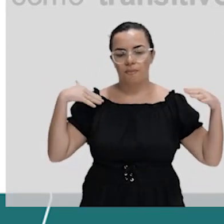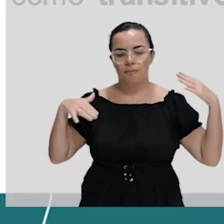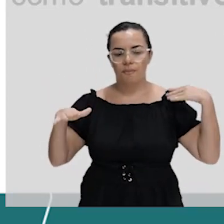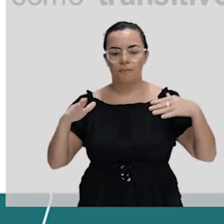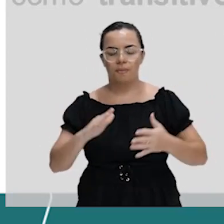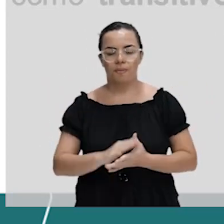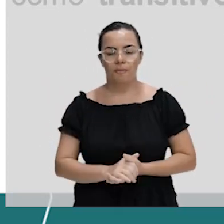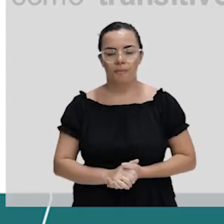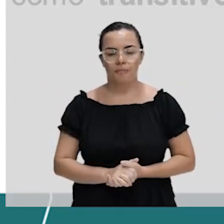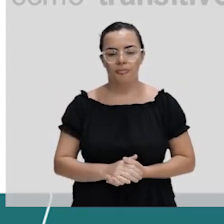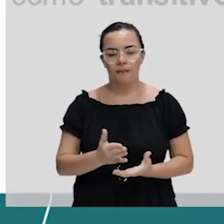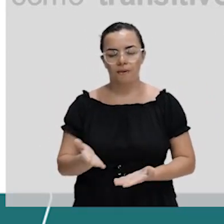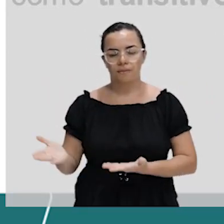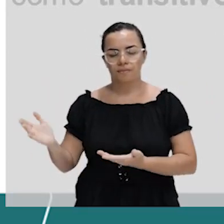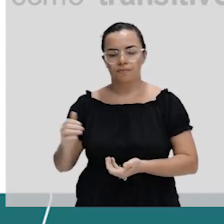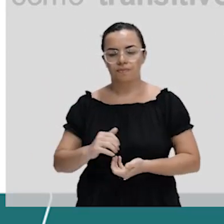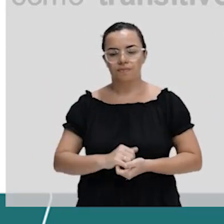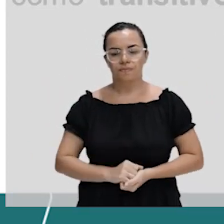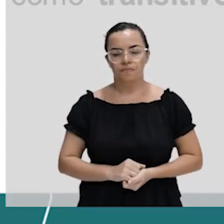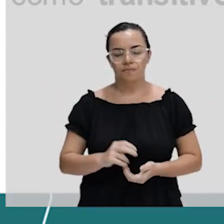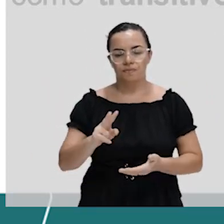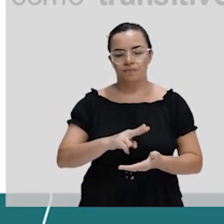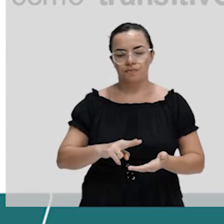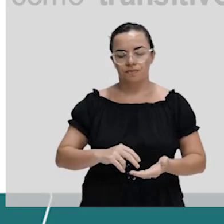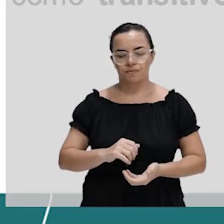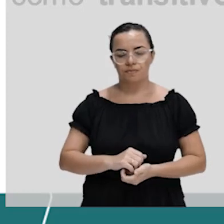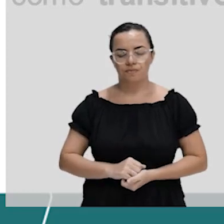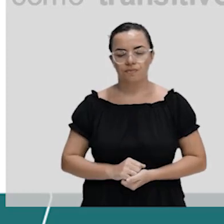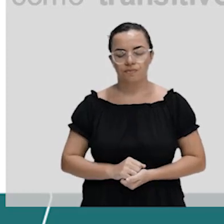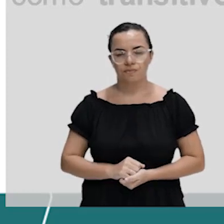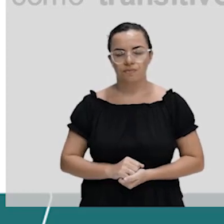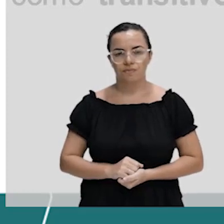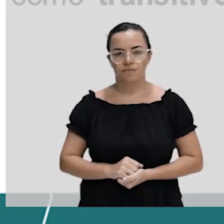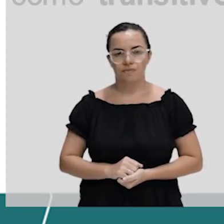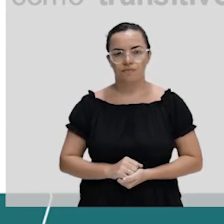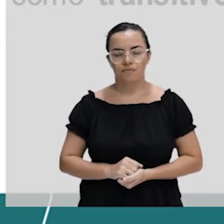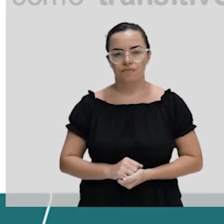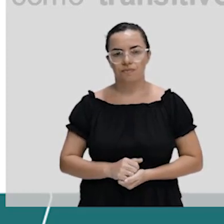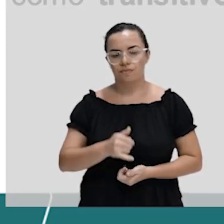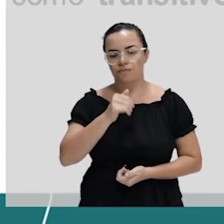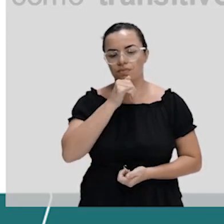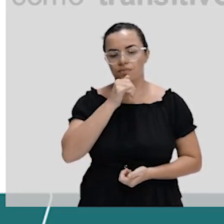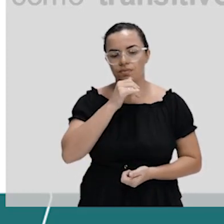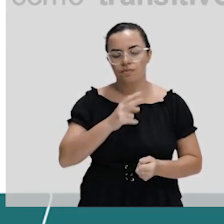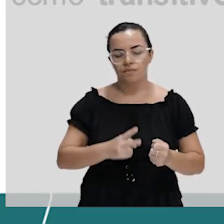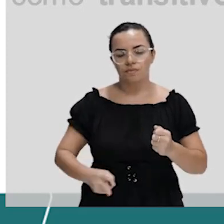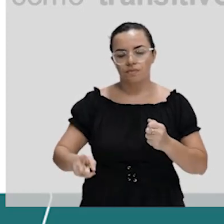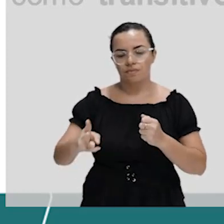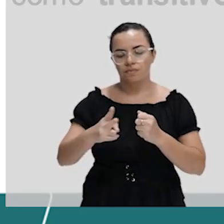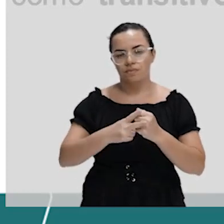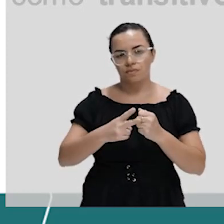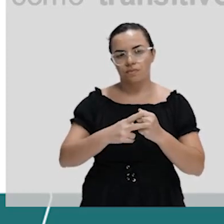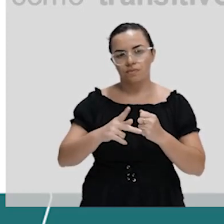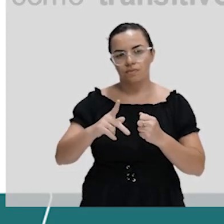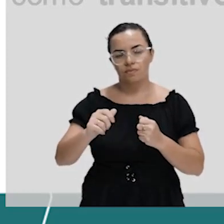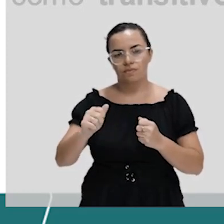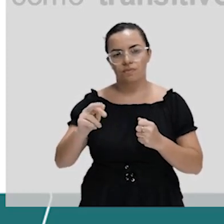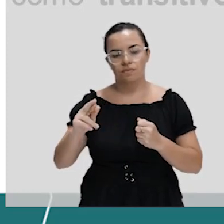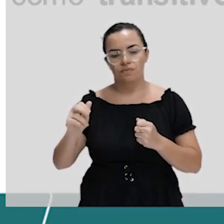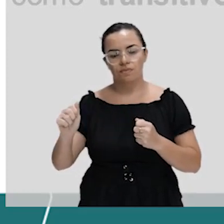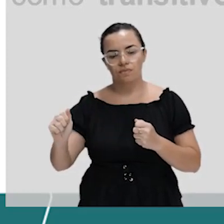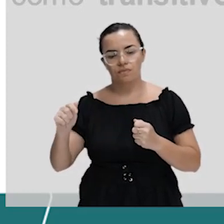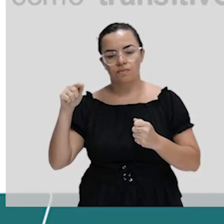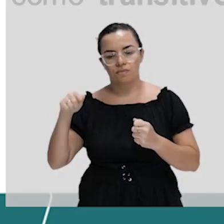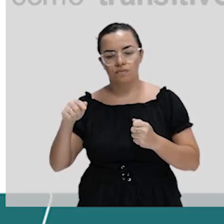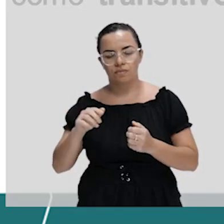Convocação a, pode ser. Convocação para também. Mas aqui, nesse caso, o verbo é para. Retratando a